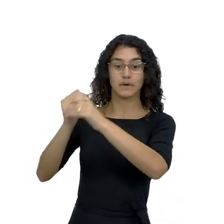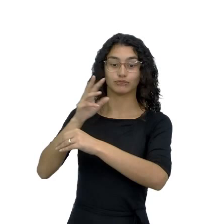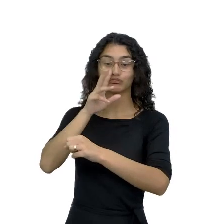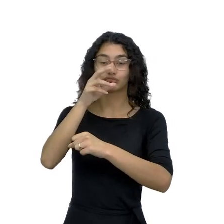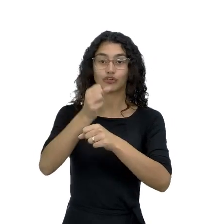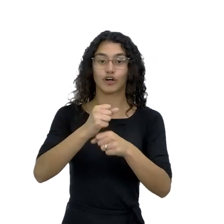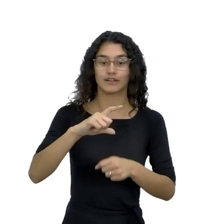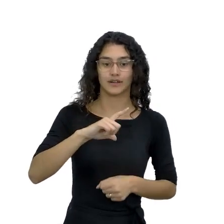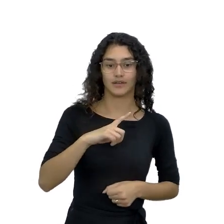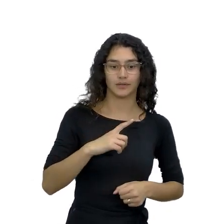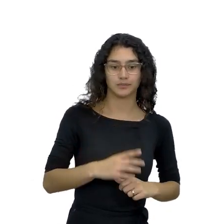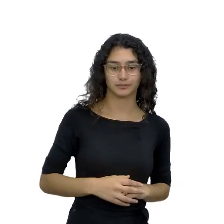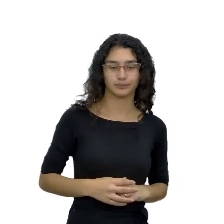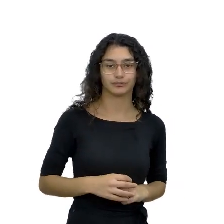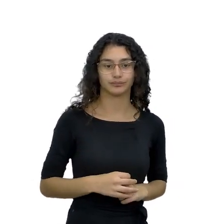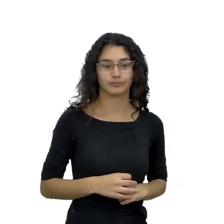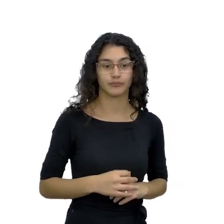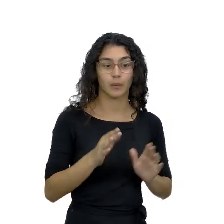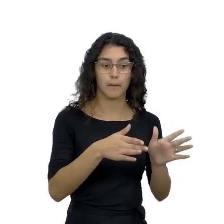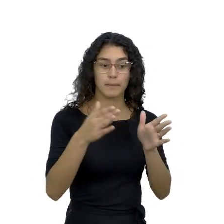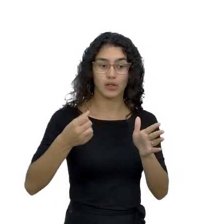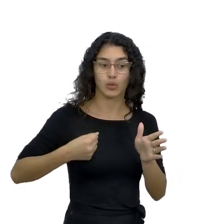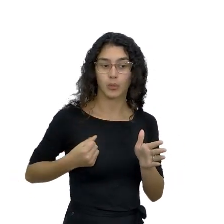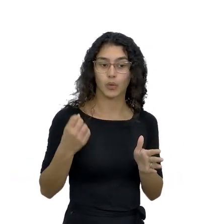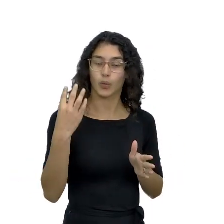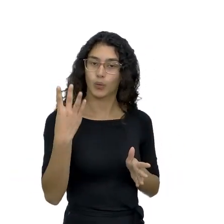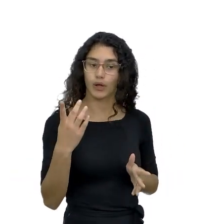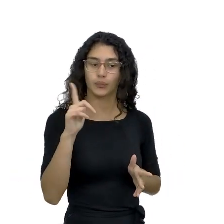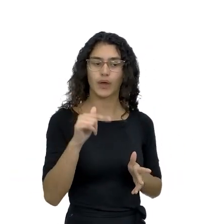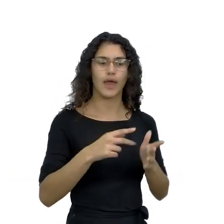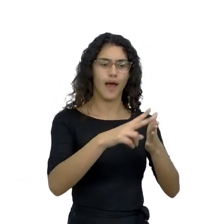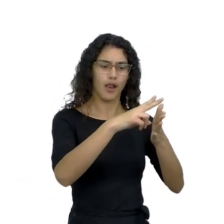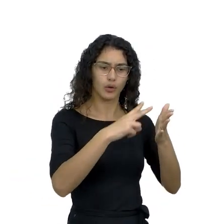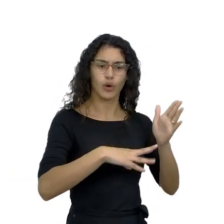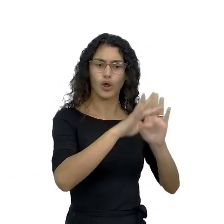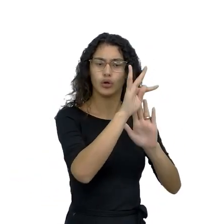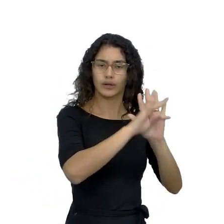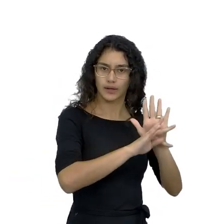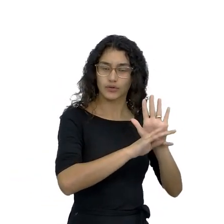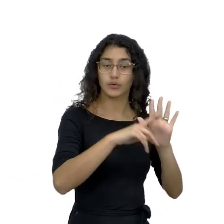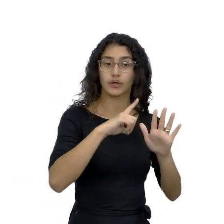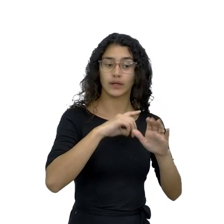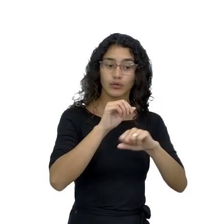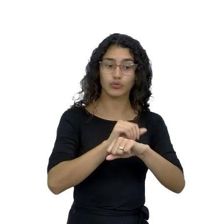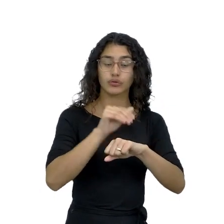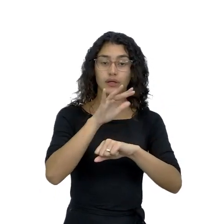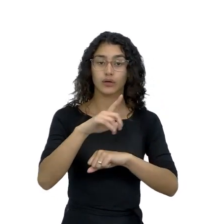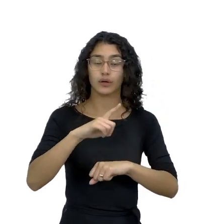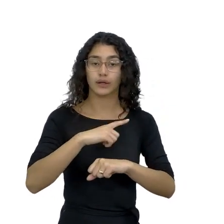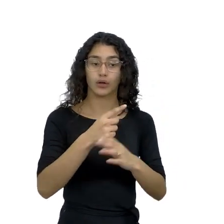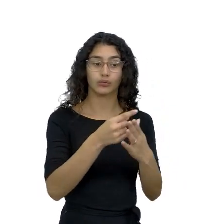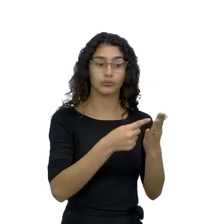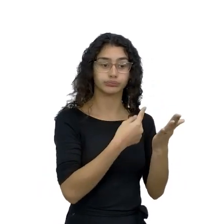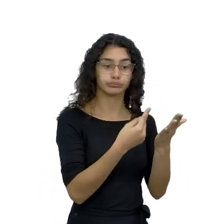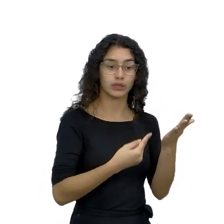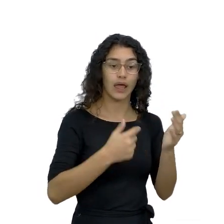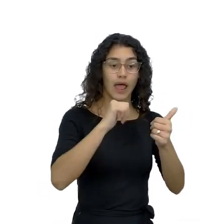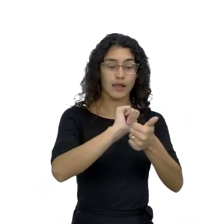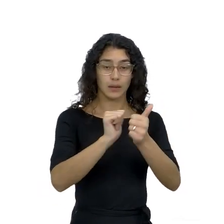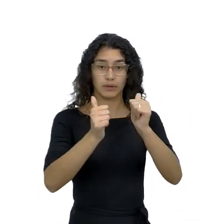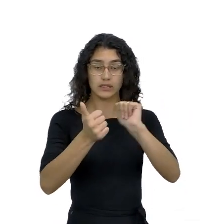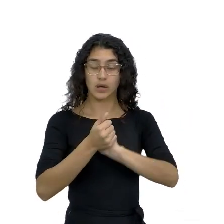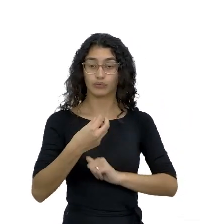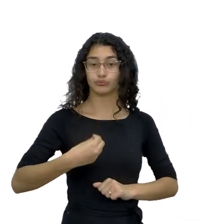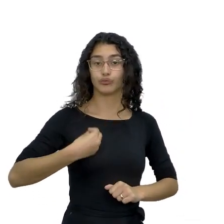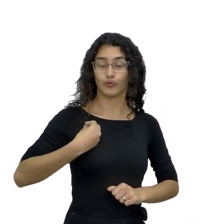potência disso aí. O passo 4 seria a leitura do texto que está sugerido no caderno, adaptações